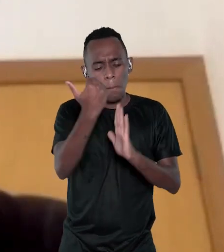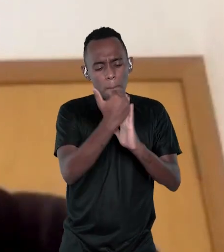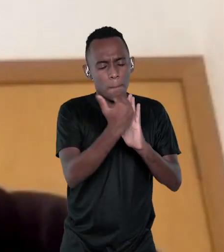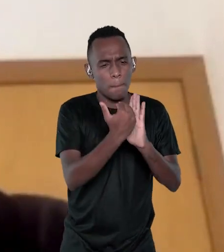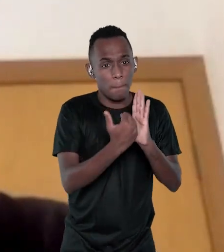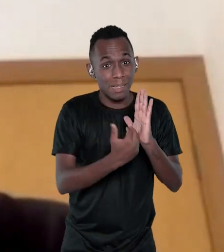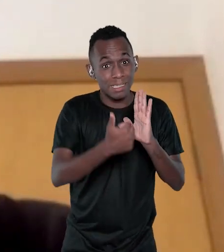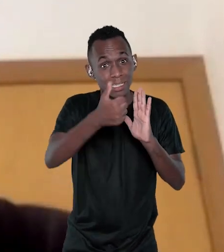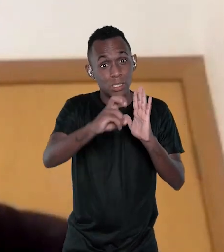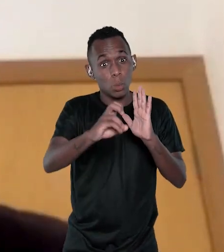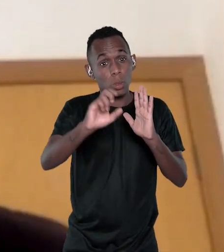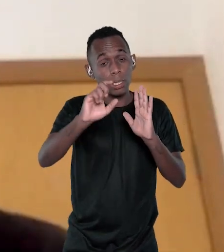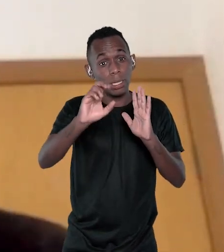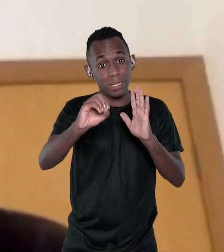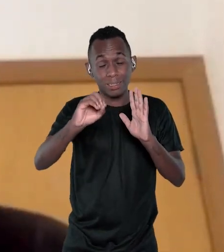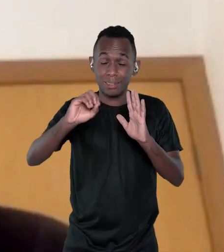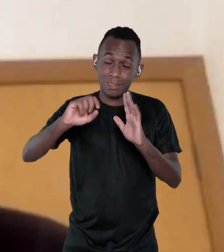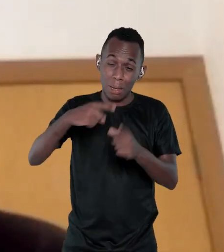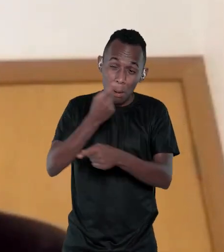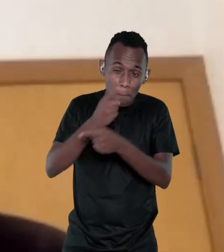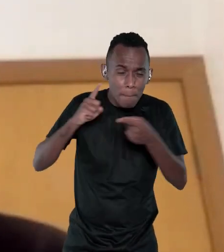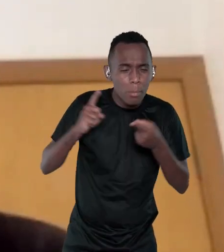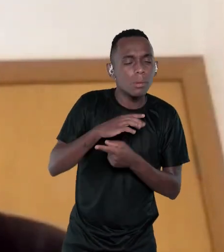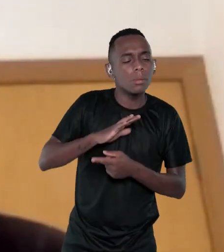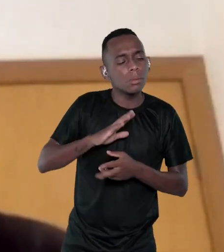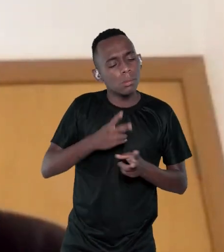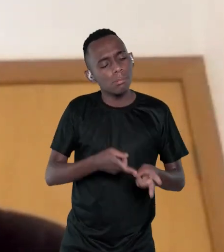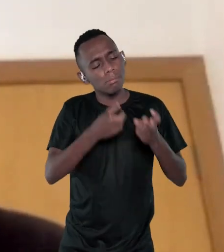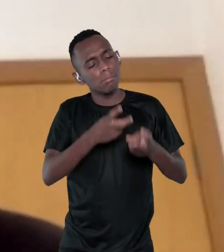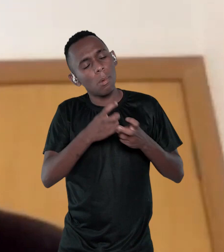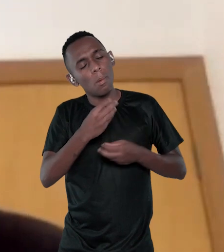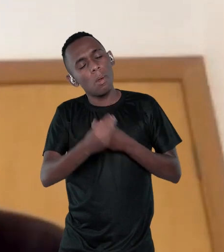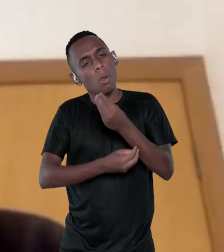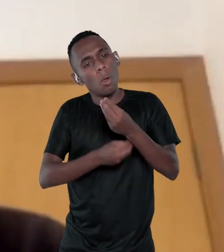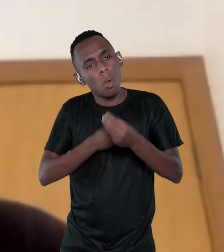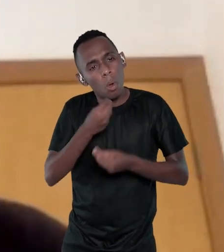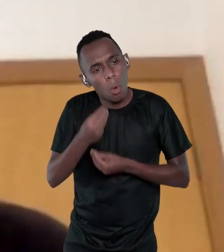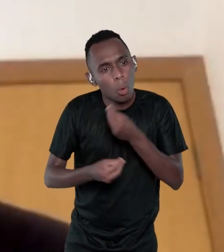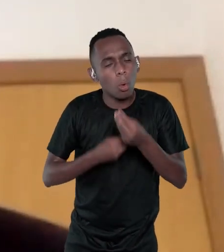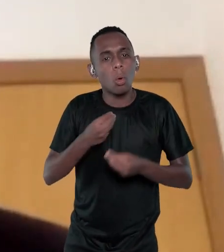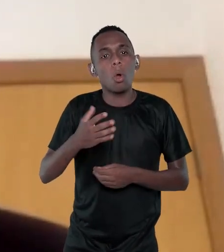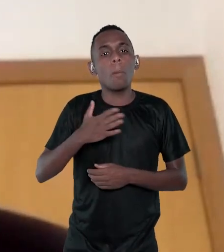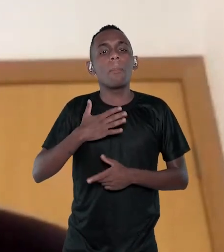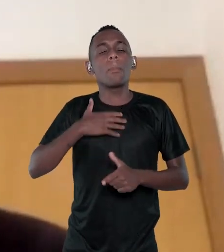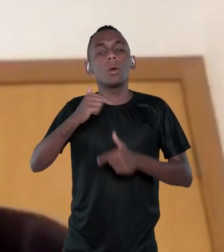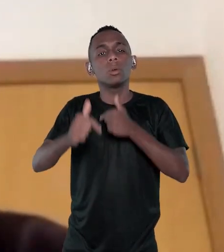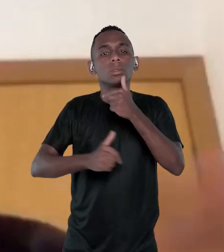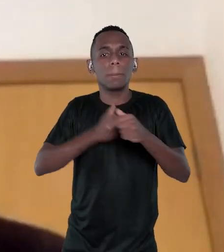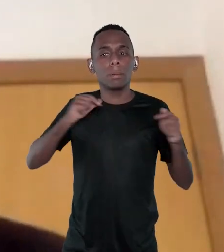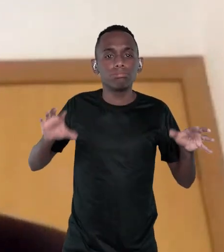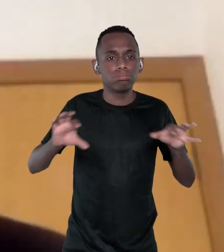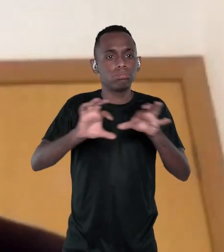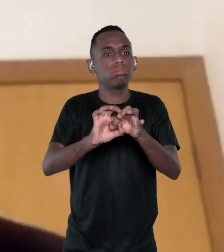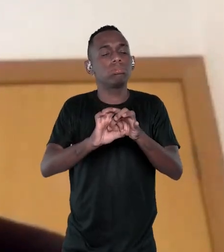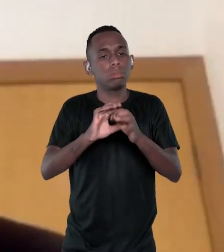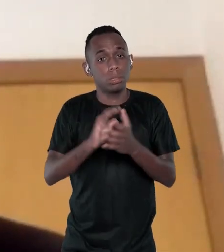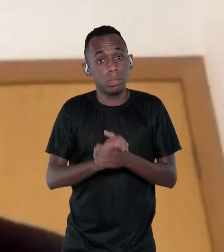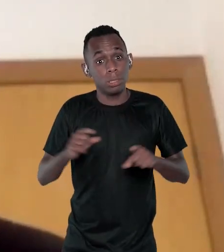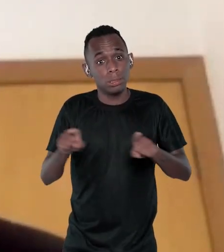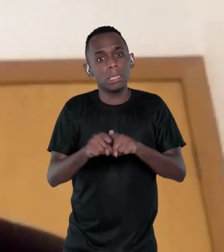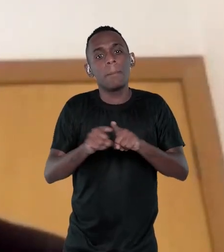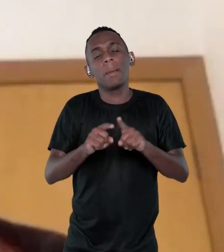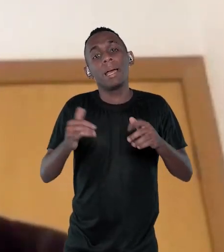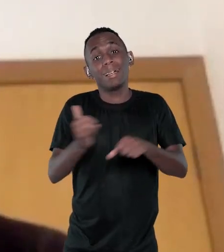no Spotify, que lá tem uma coleção de 150 músicas, que dá para ter uma